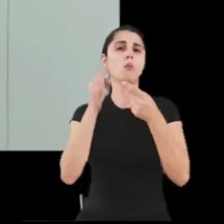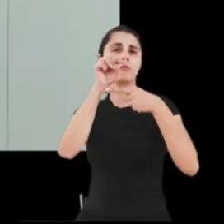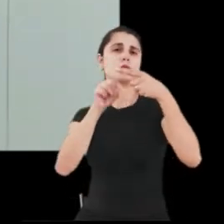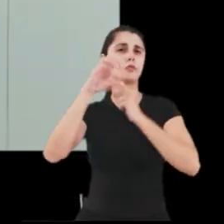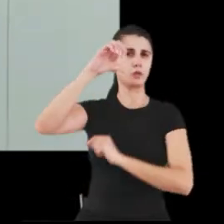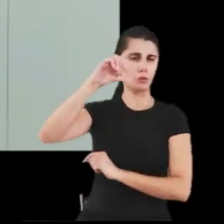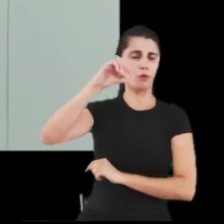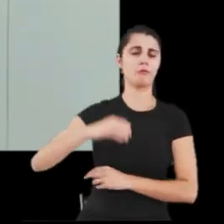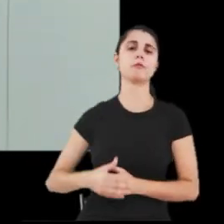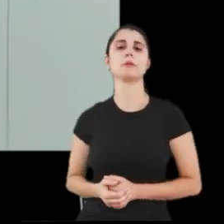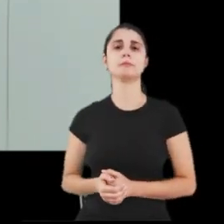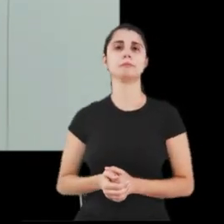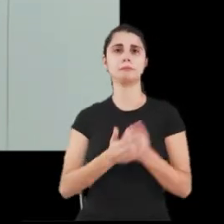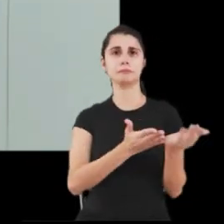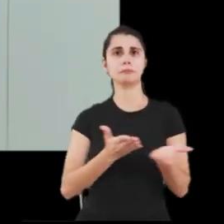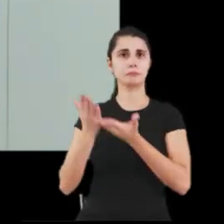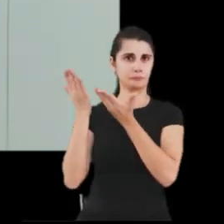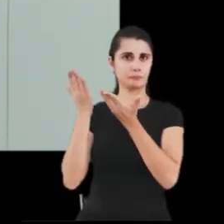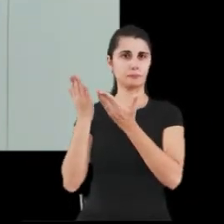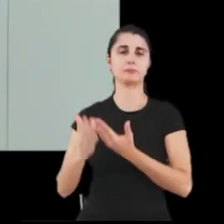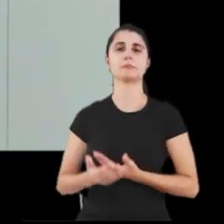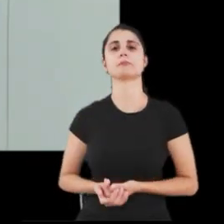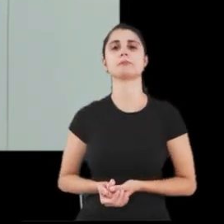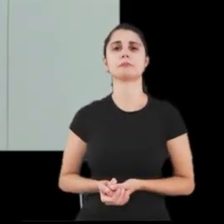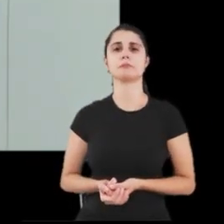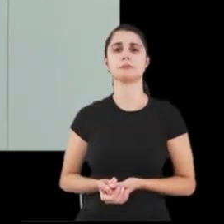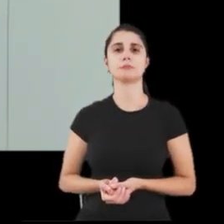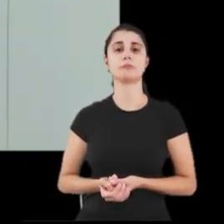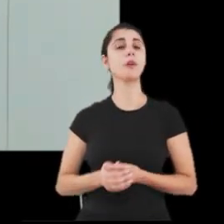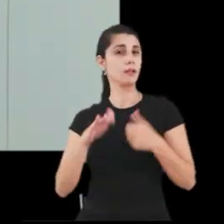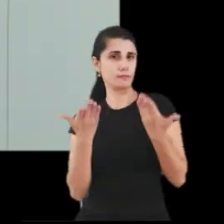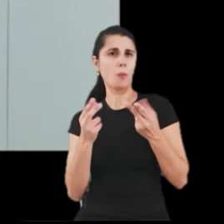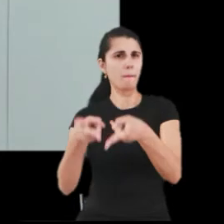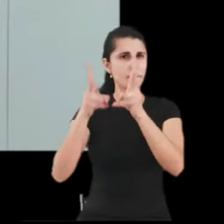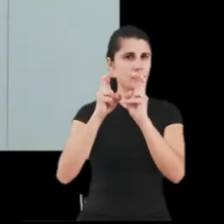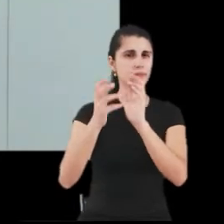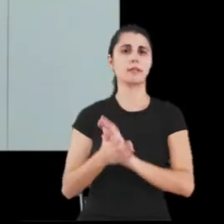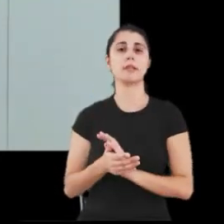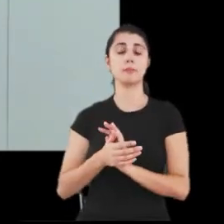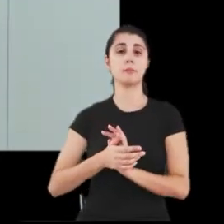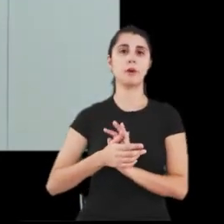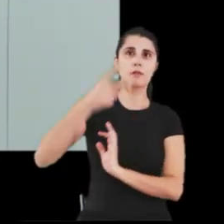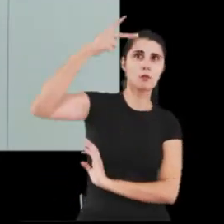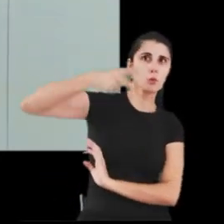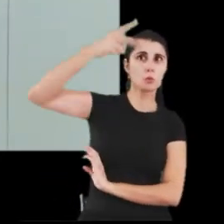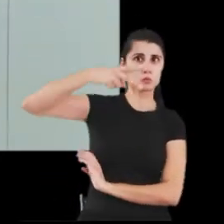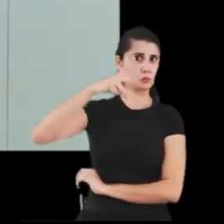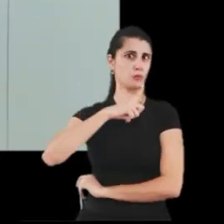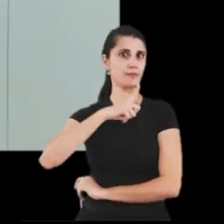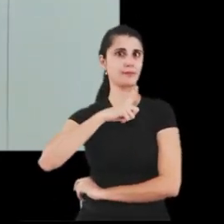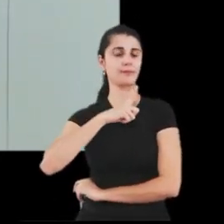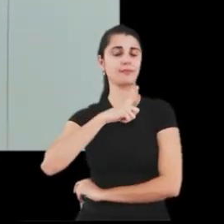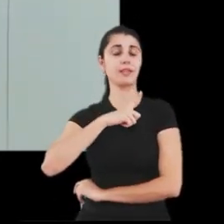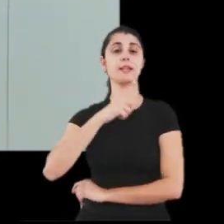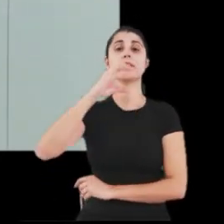9 são 1, 3 e 9. Perceba que os dois números são números